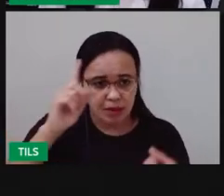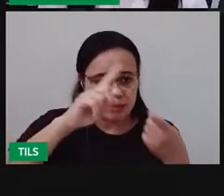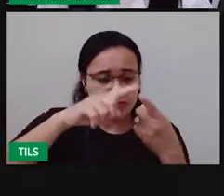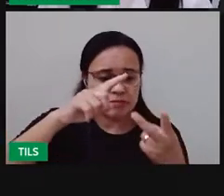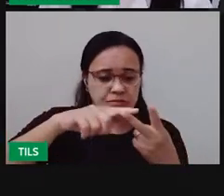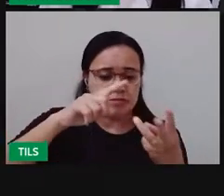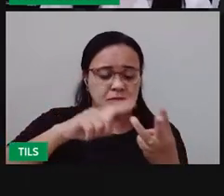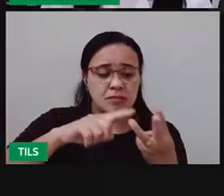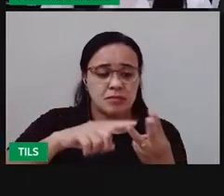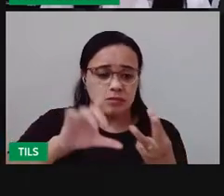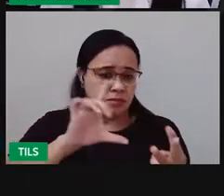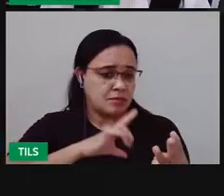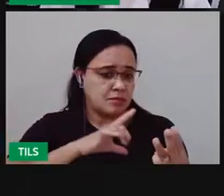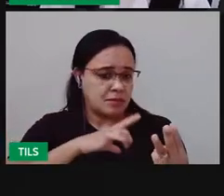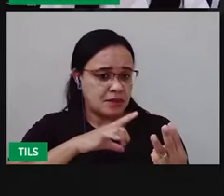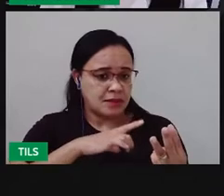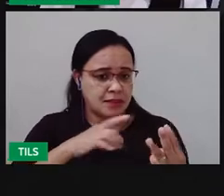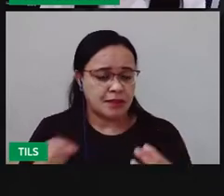e